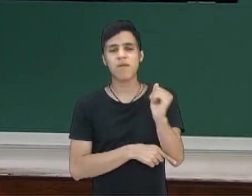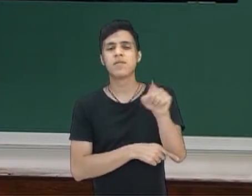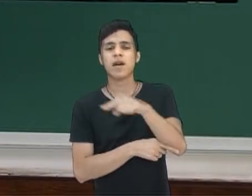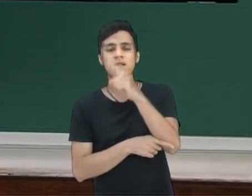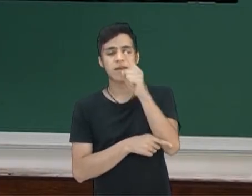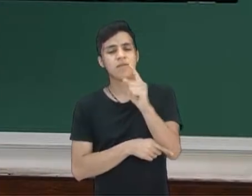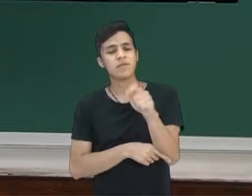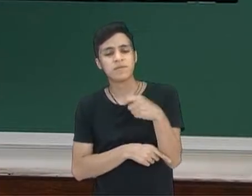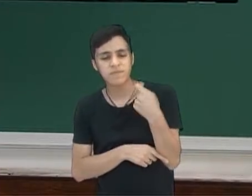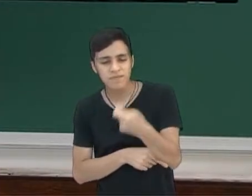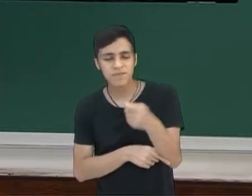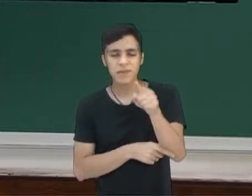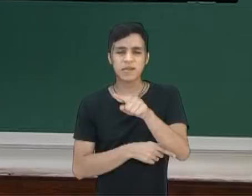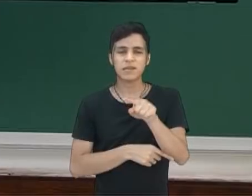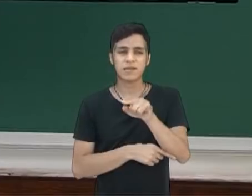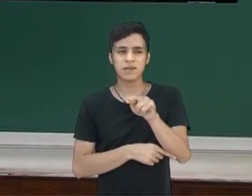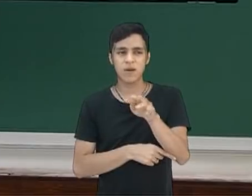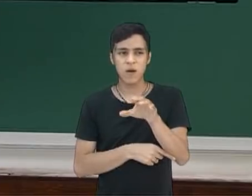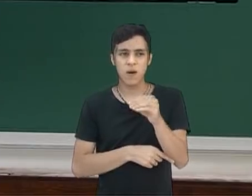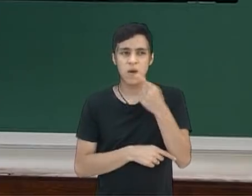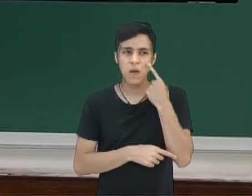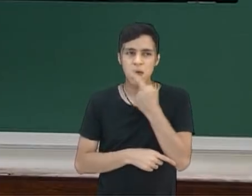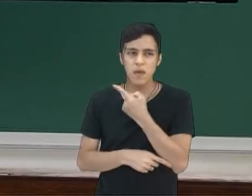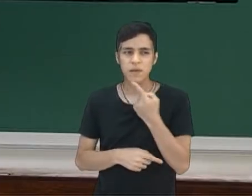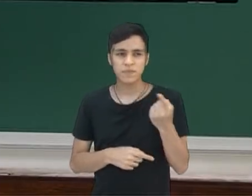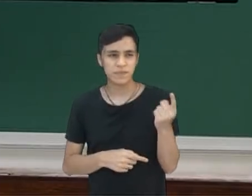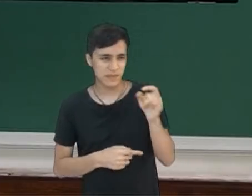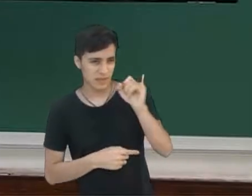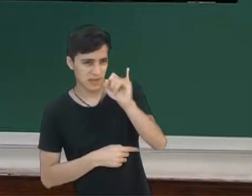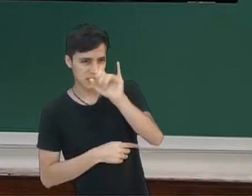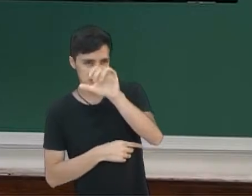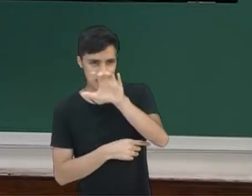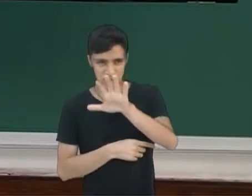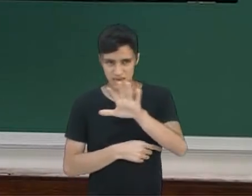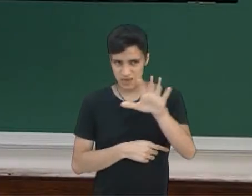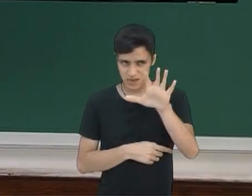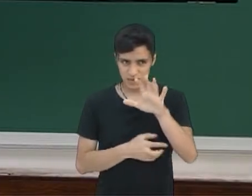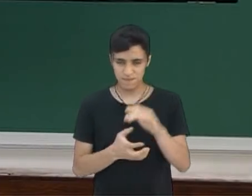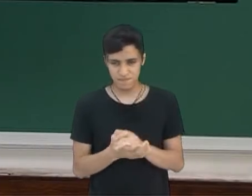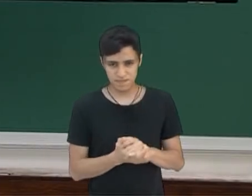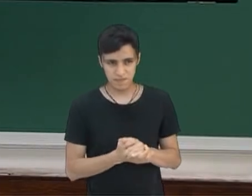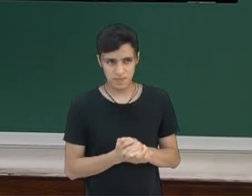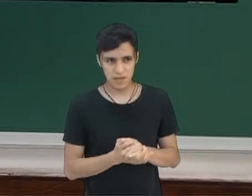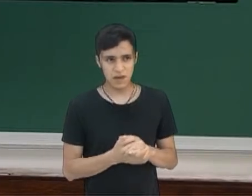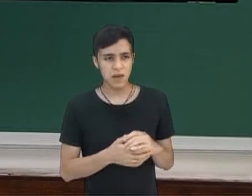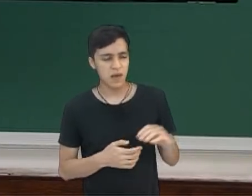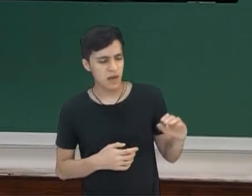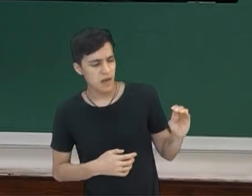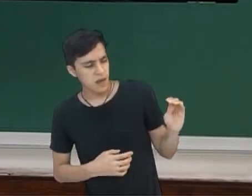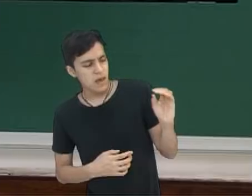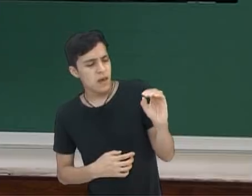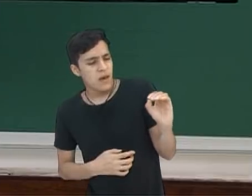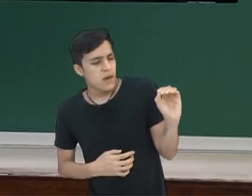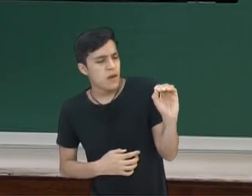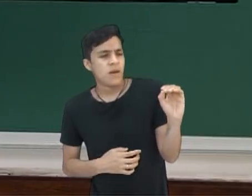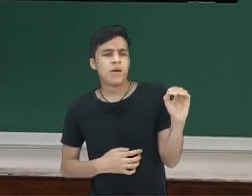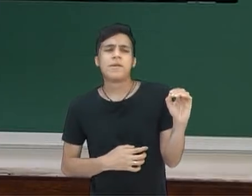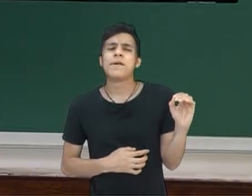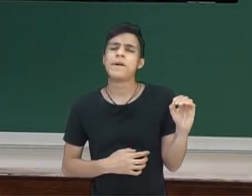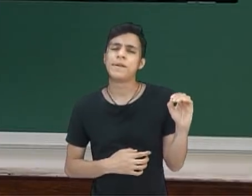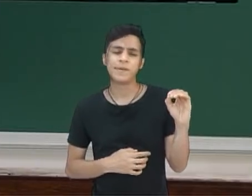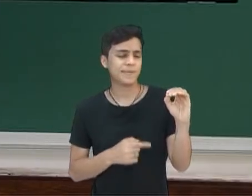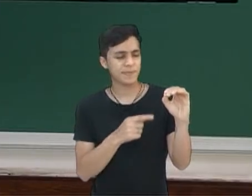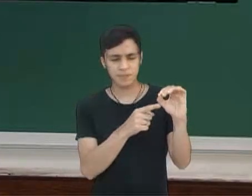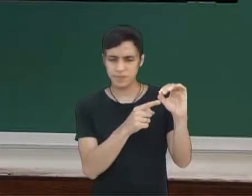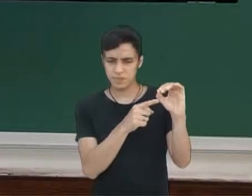que a gente chama de zigoto. Então, olha só na imagem aqui que interessante. Então, o ovócito, né, o óvulo que a gente fala, que